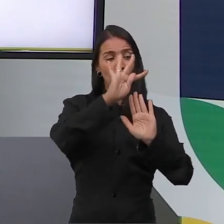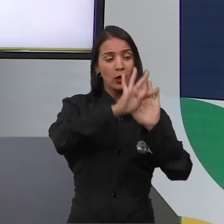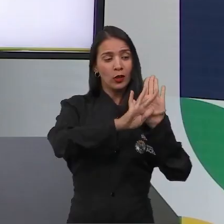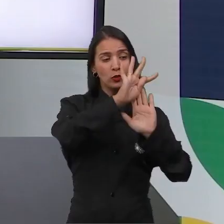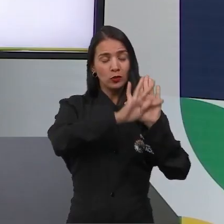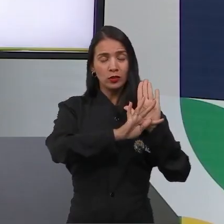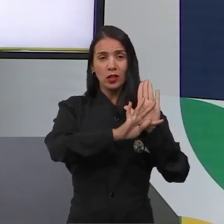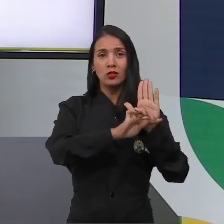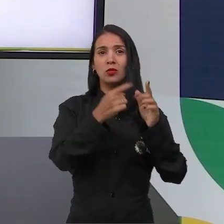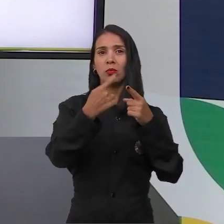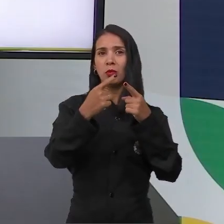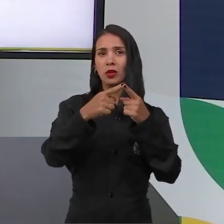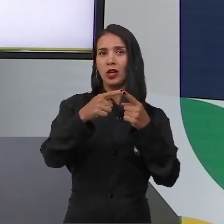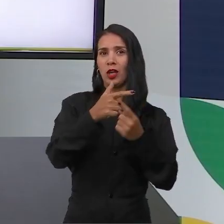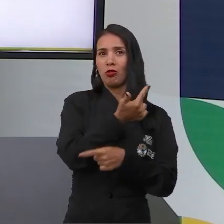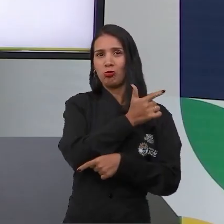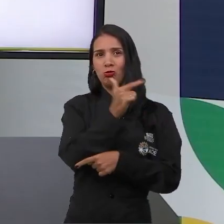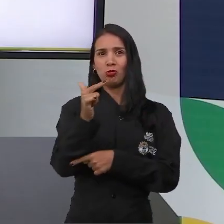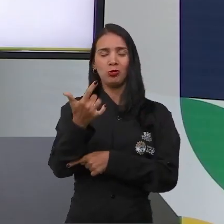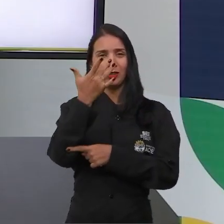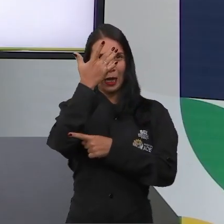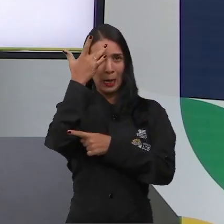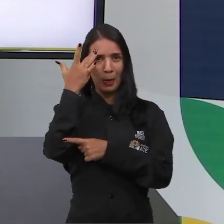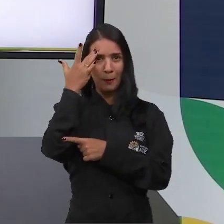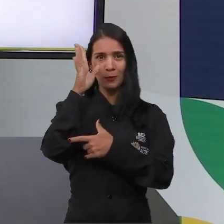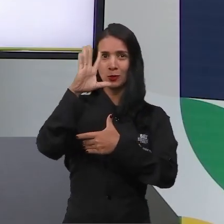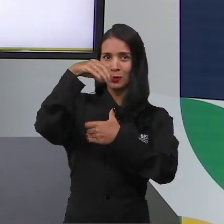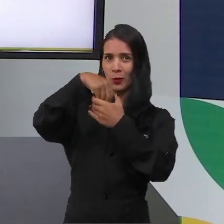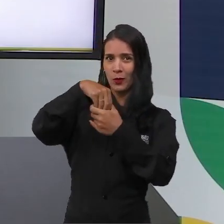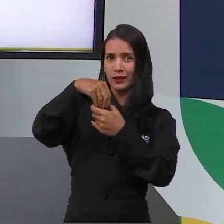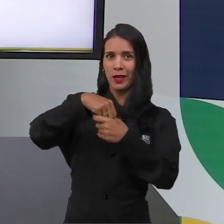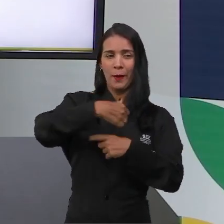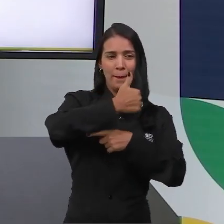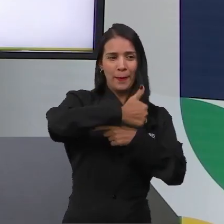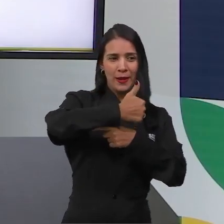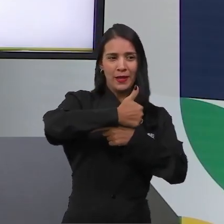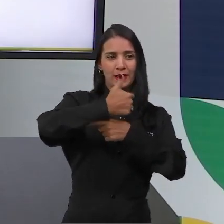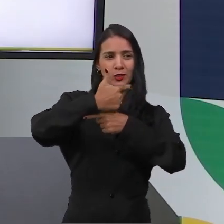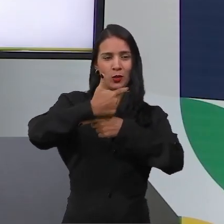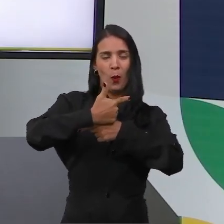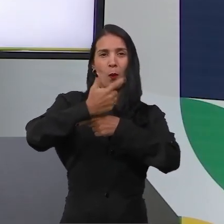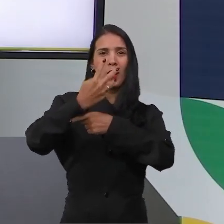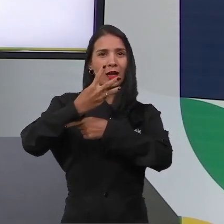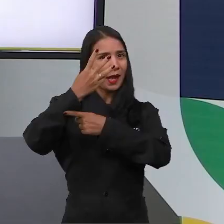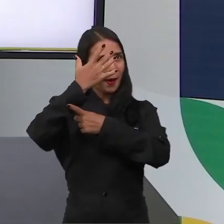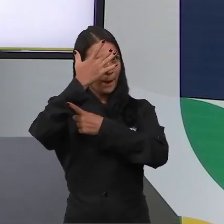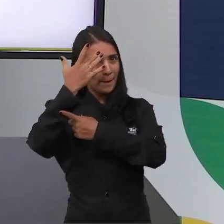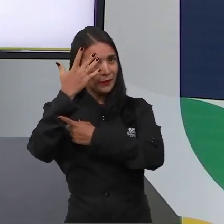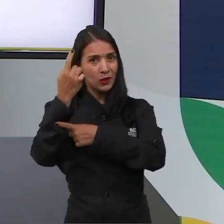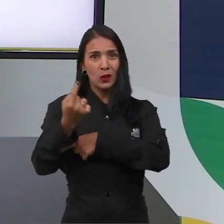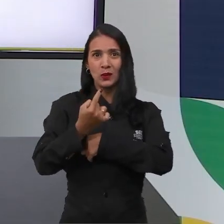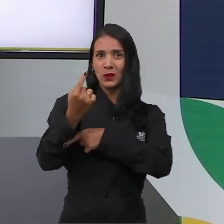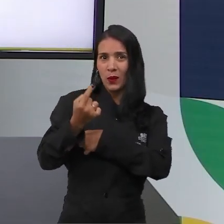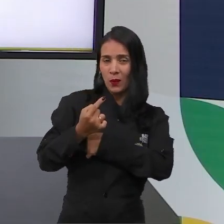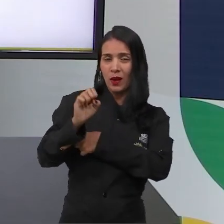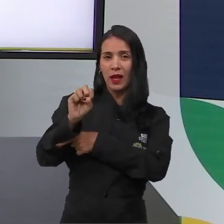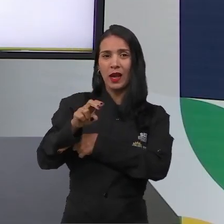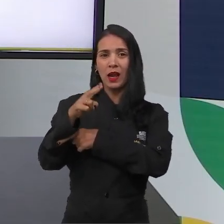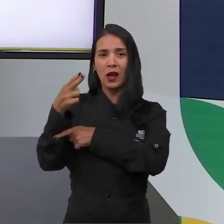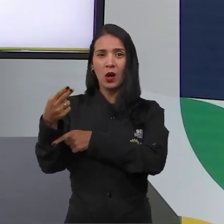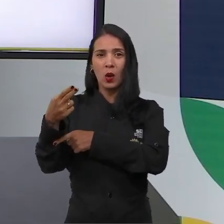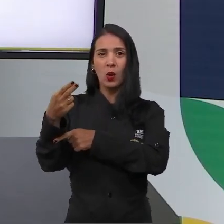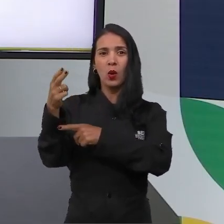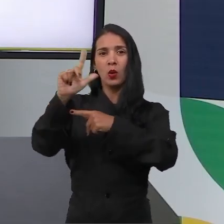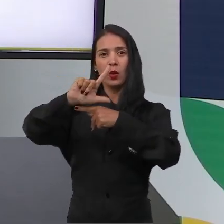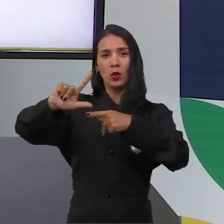um sujeito ali da ação. Então, quando eu não identifico ali um sujeito, quem está escrevendo, quem coloca